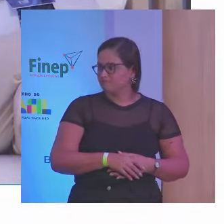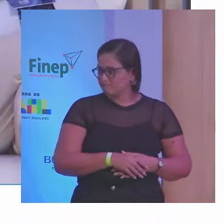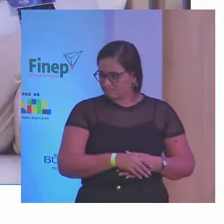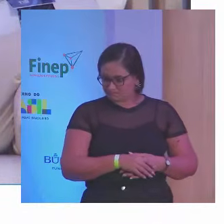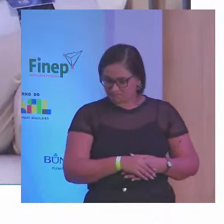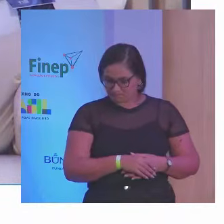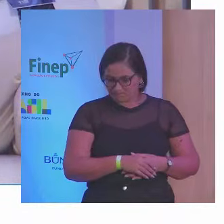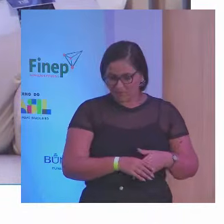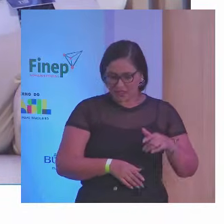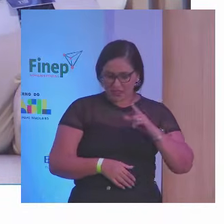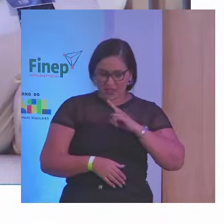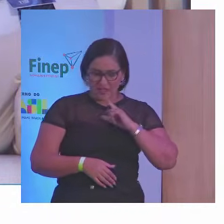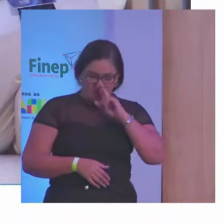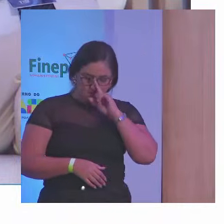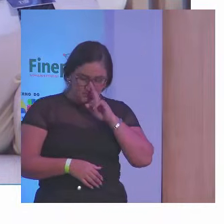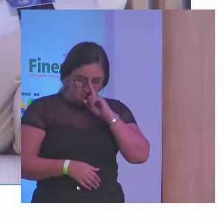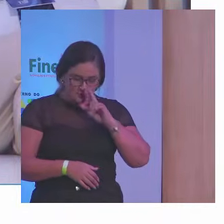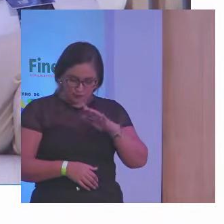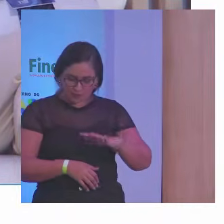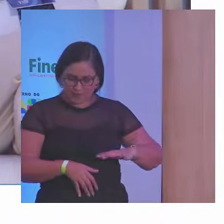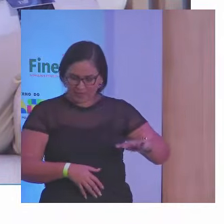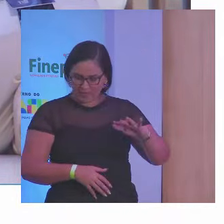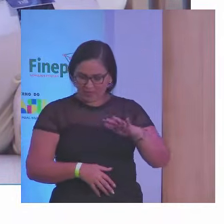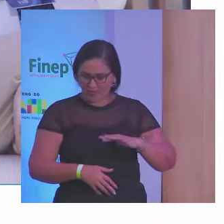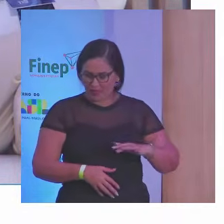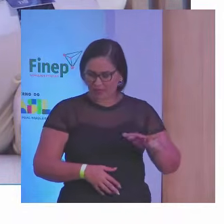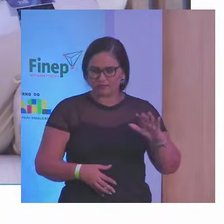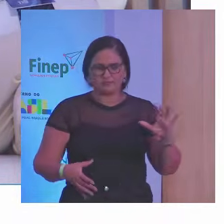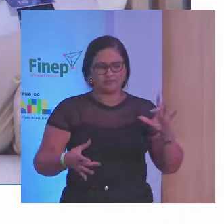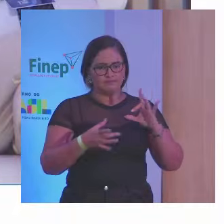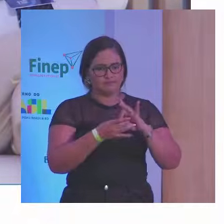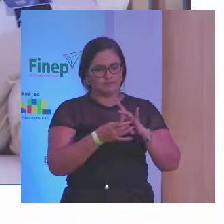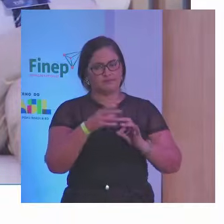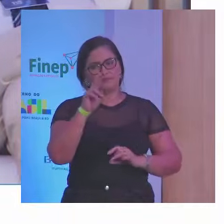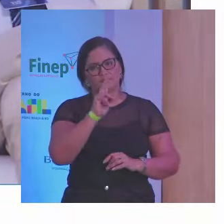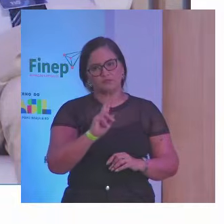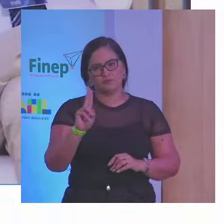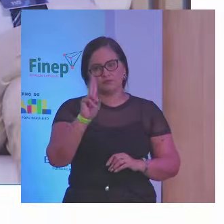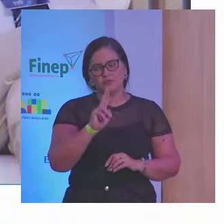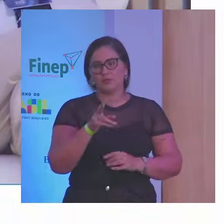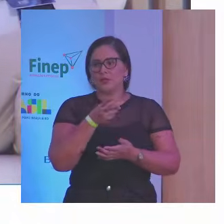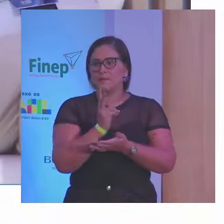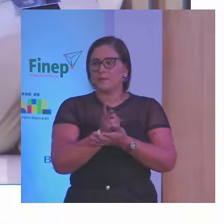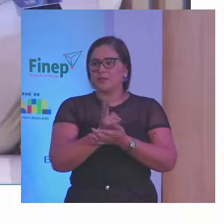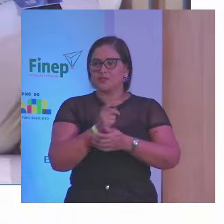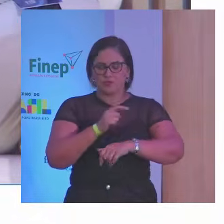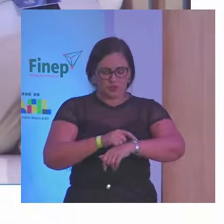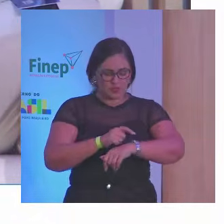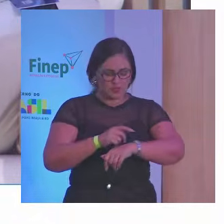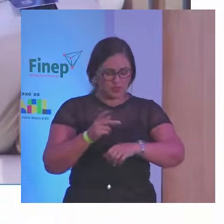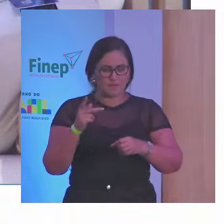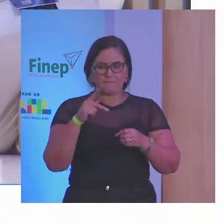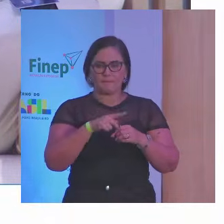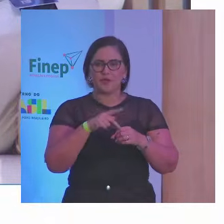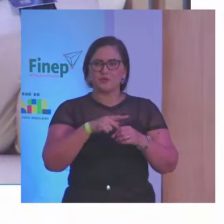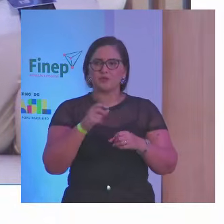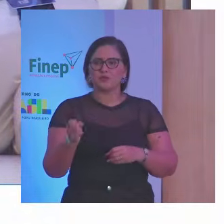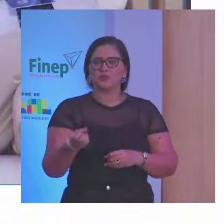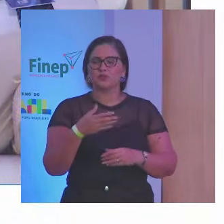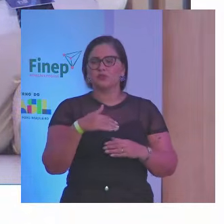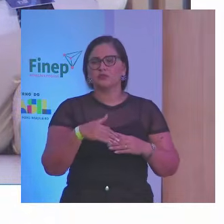E tem esse risco ambiental, né, ligado à exploração. Ao mesmo tempo, a Petrobras na